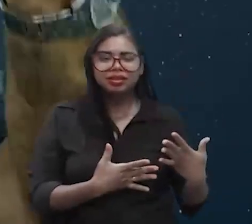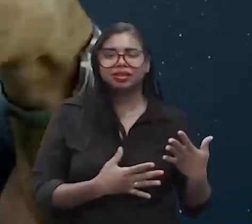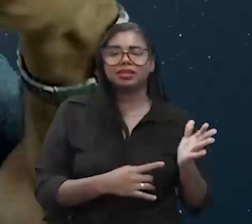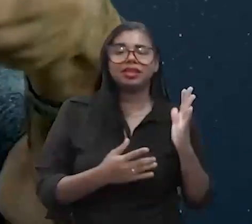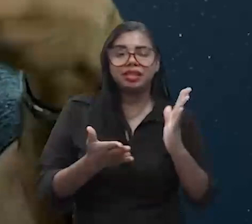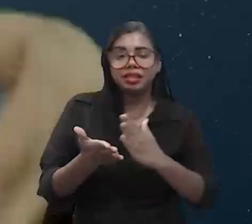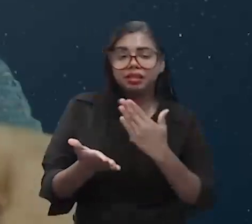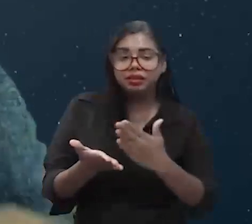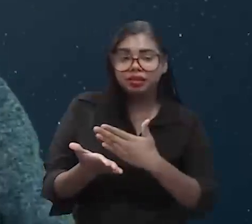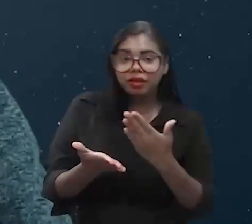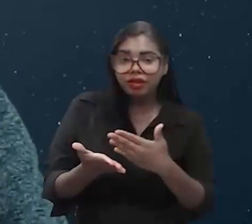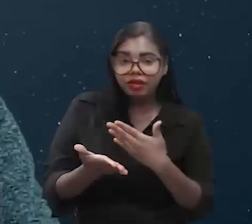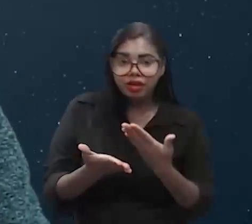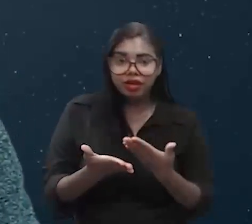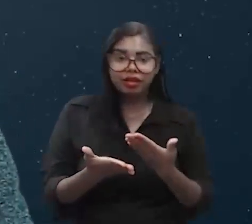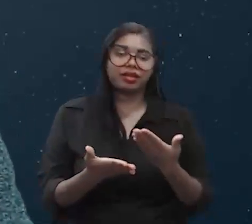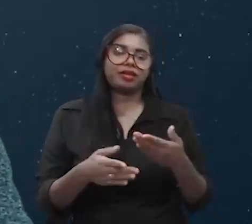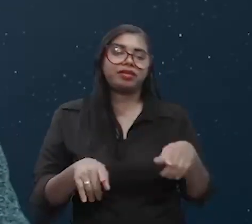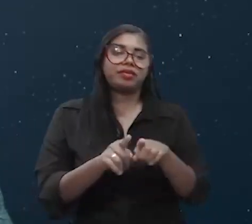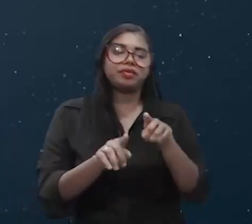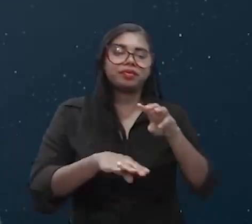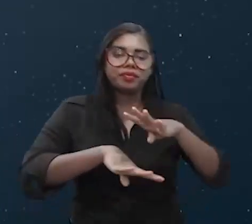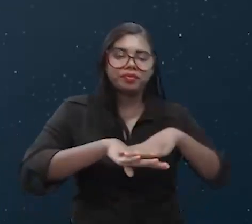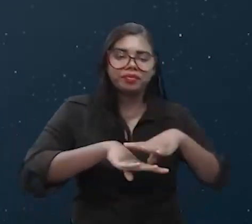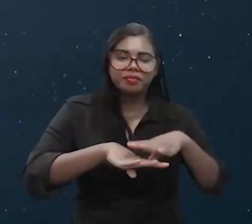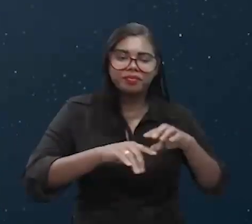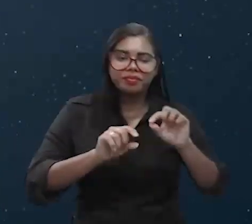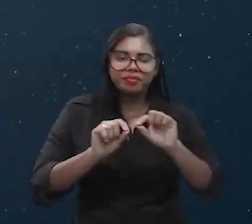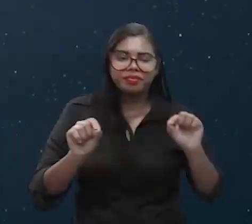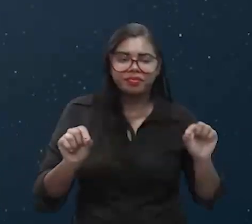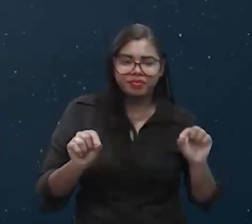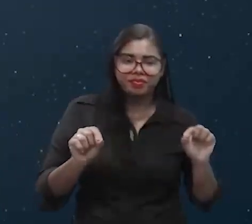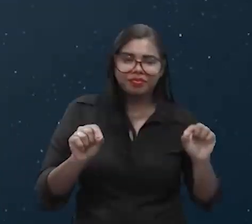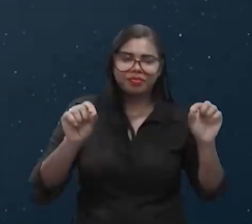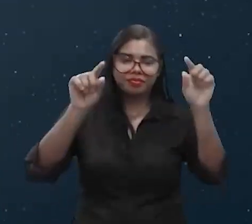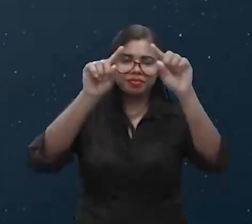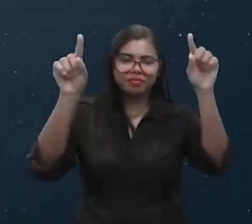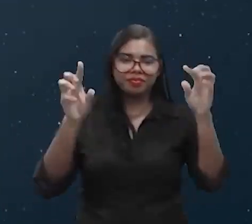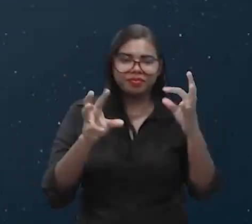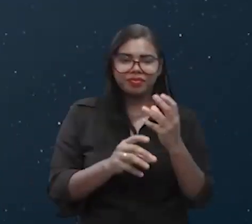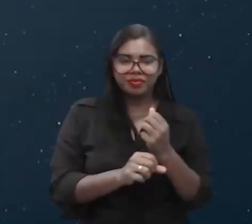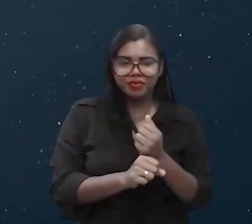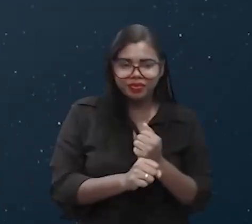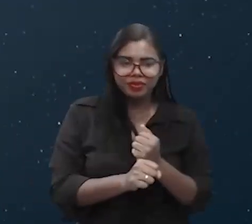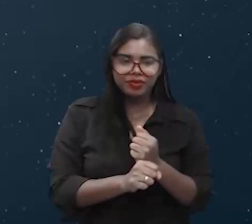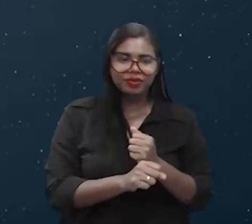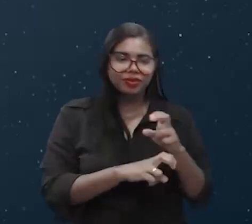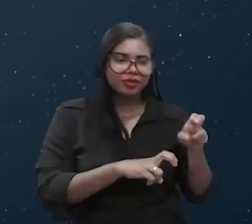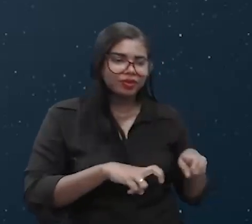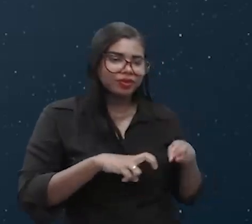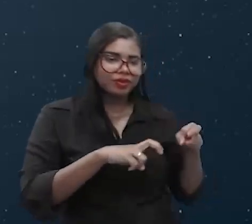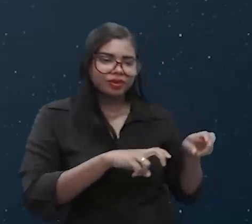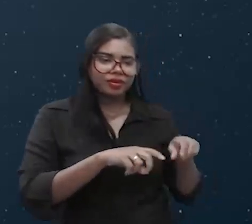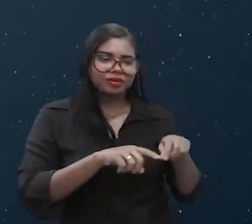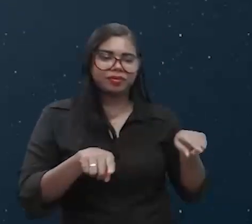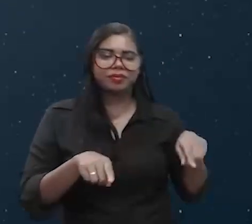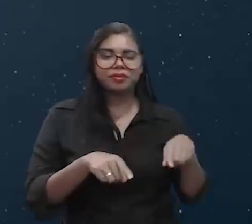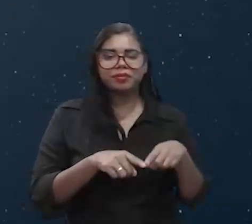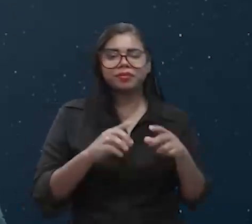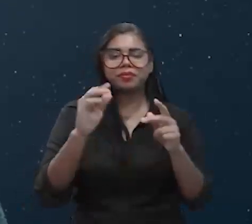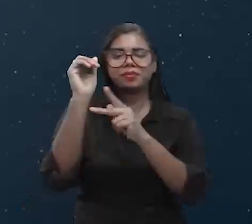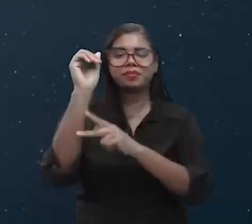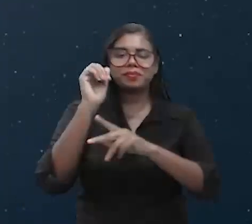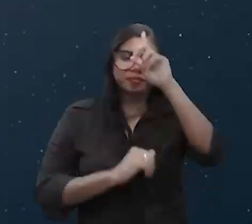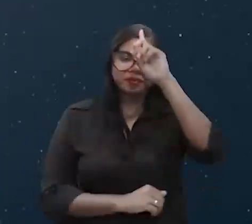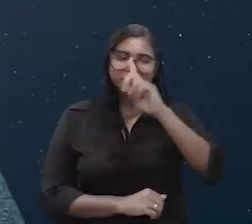chamado Aritmética, Aritmética no Sítio do Pica-Pau Amarelo, entendeu? Então você tem a